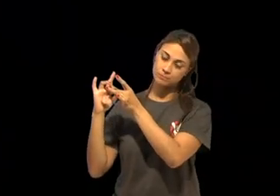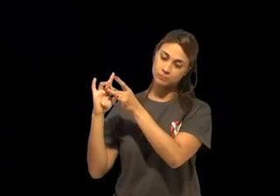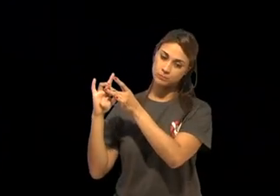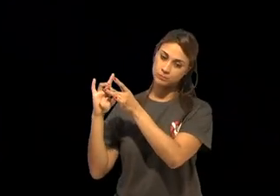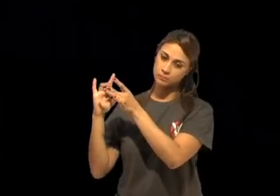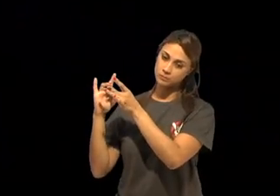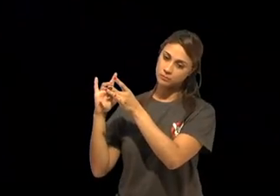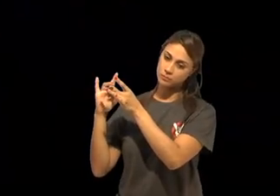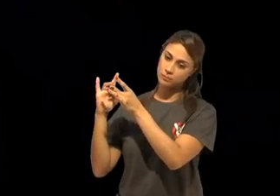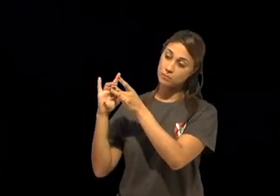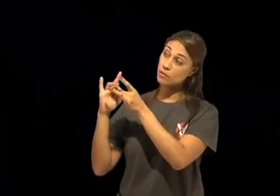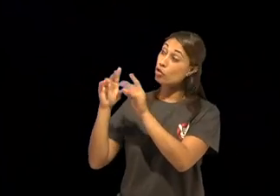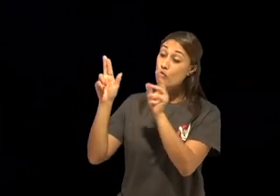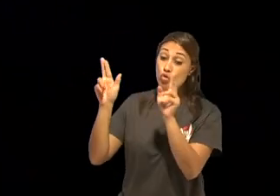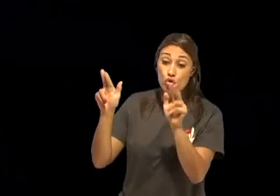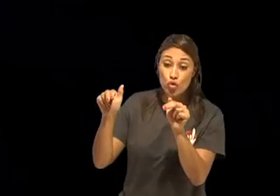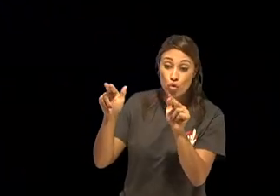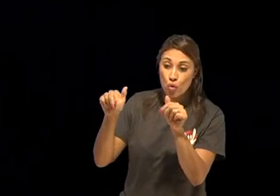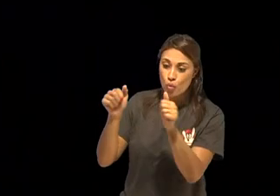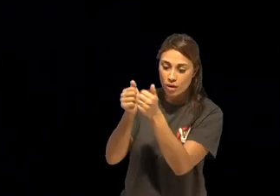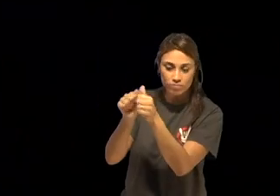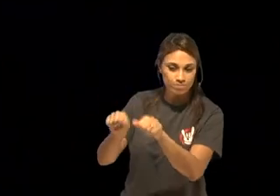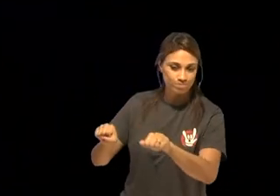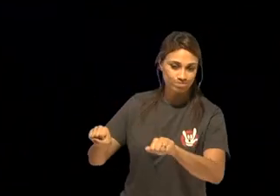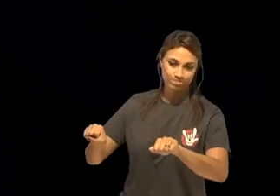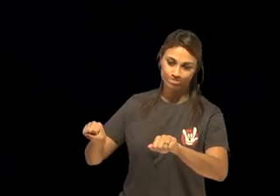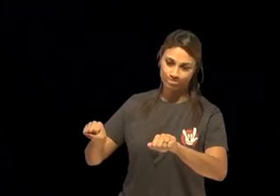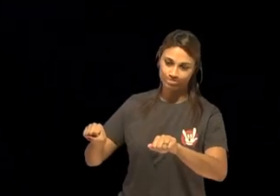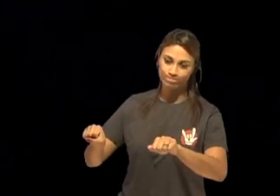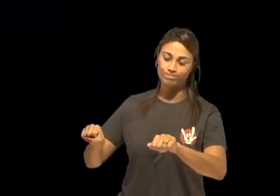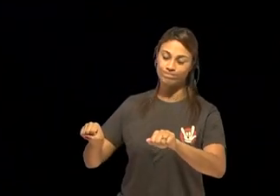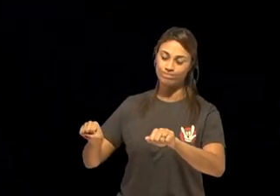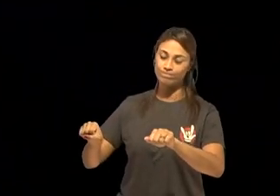ela jamais será quebrada. Desperta-nos, Deus.